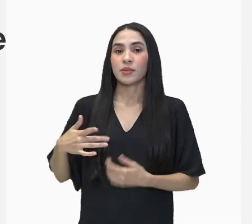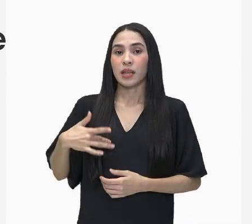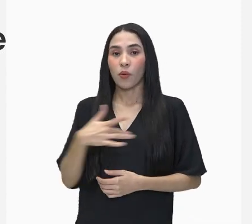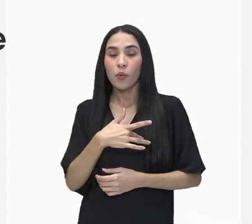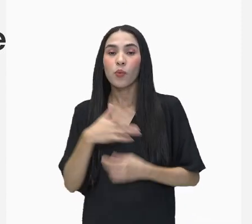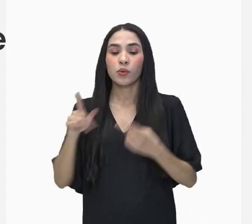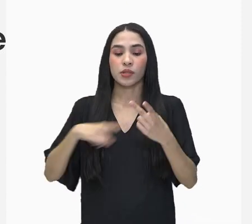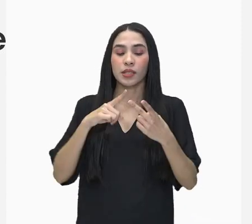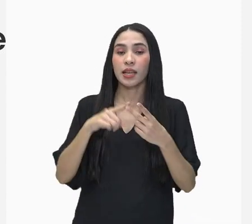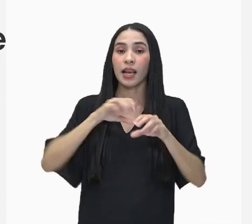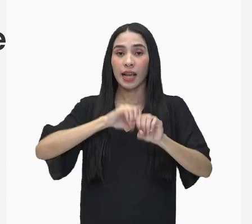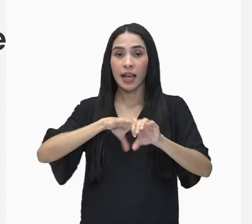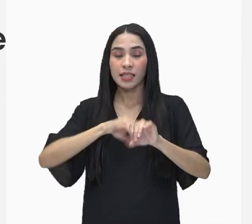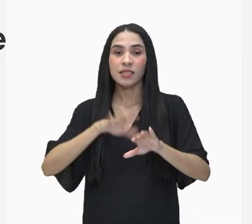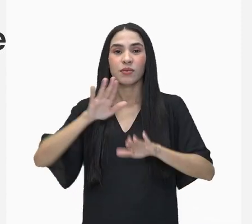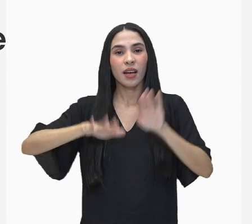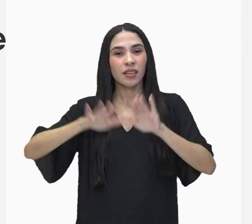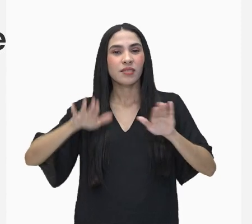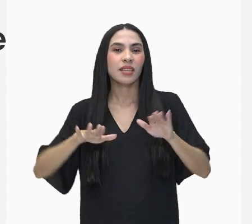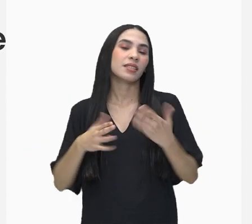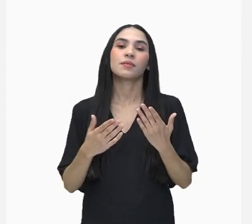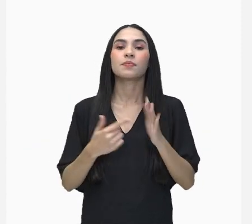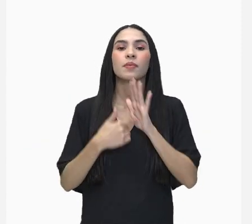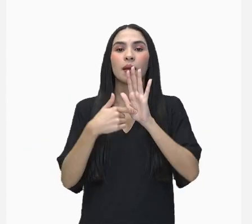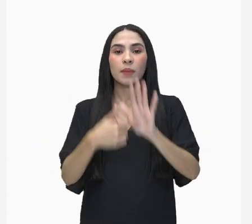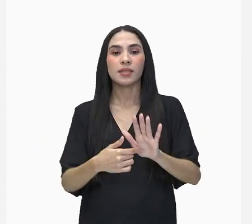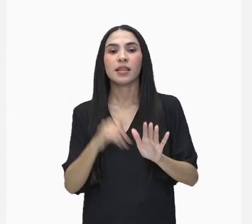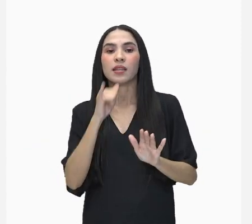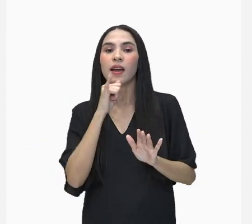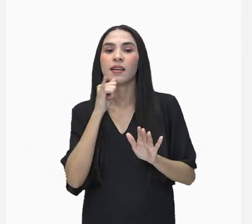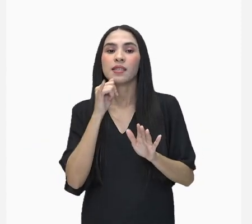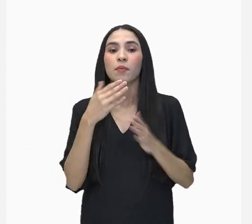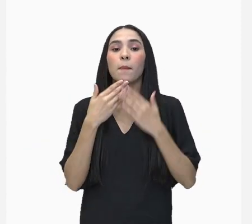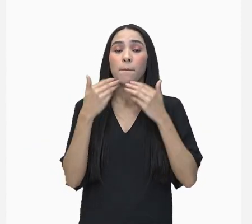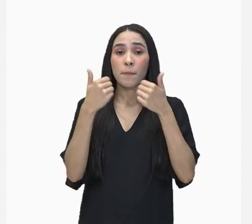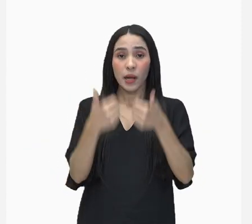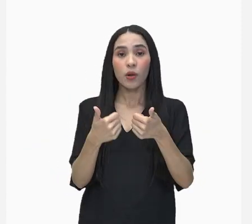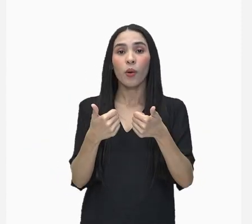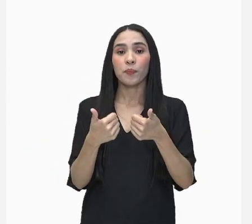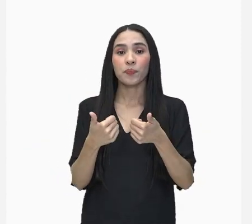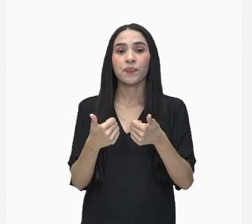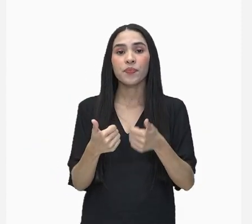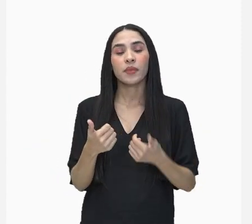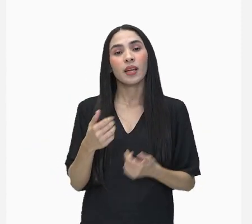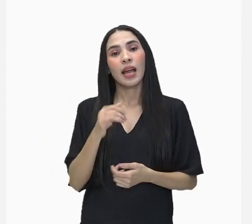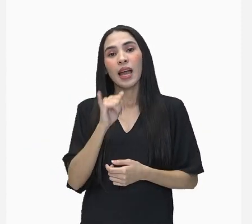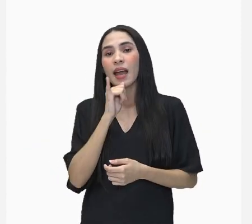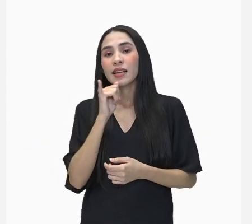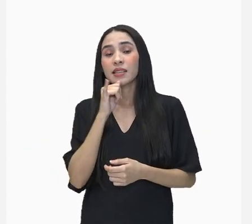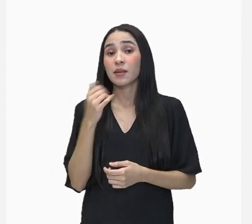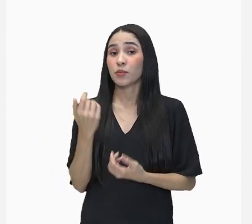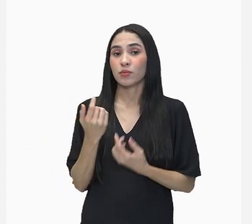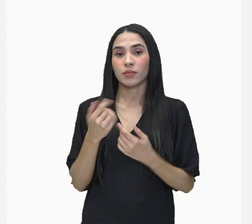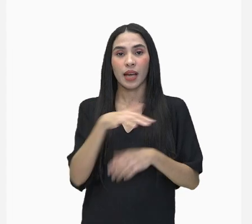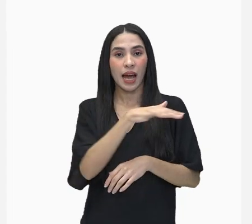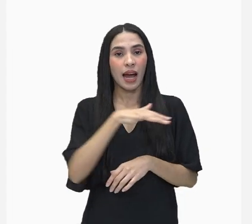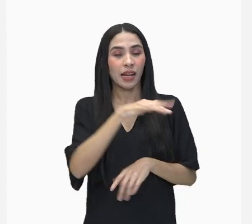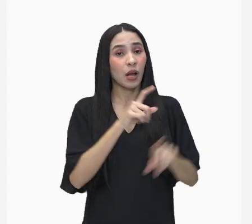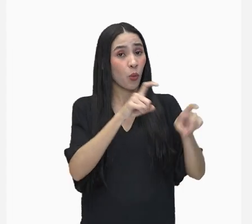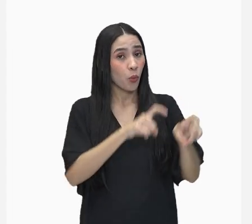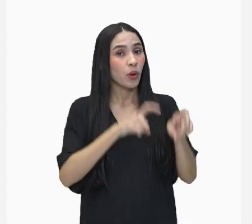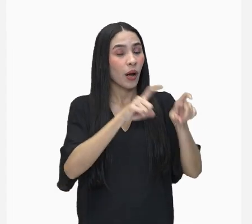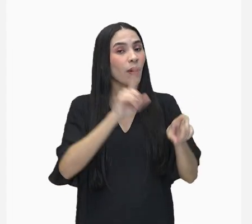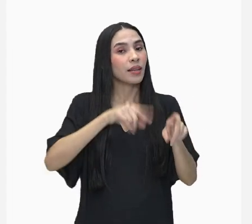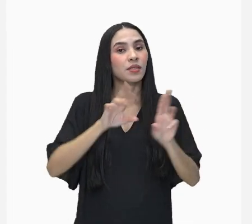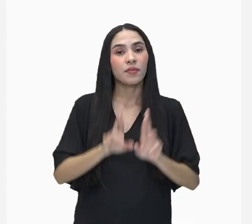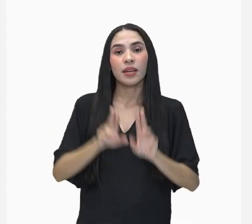educação, que muitas vezes apresenta essas condições melhores do que lá nas áreas rurais. E também um